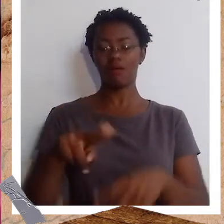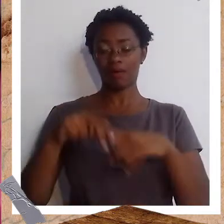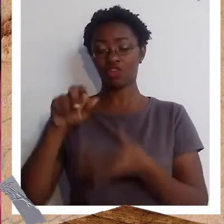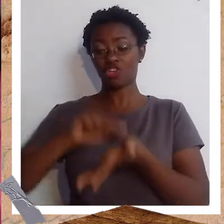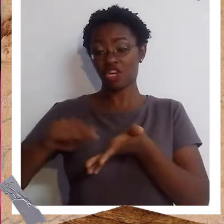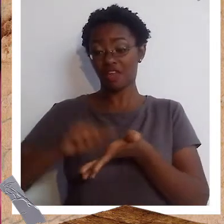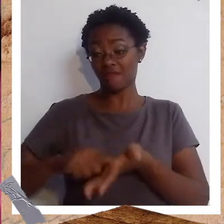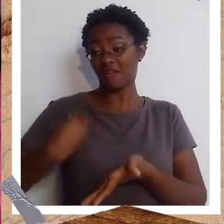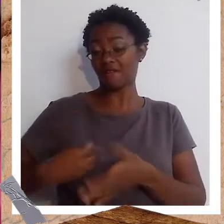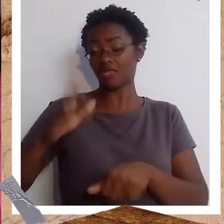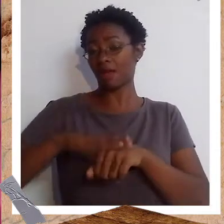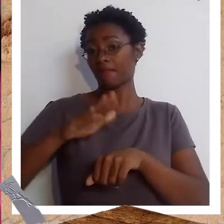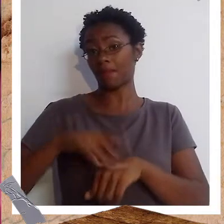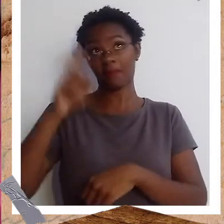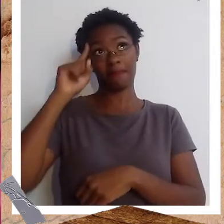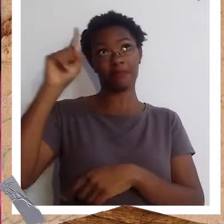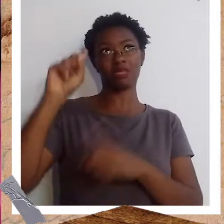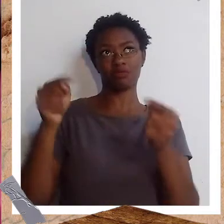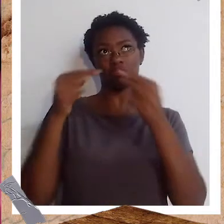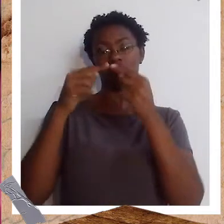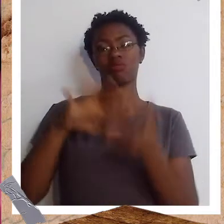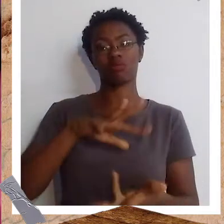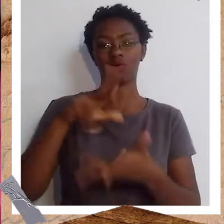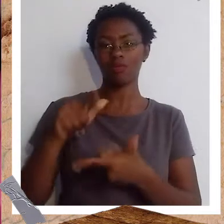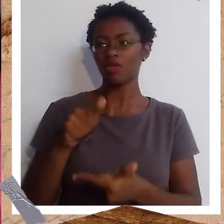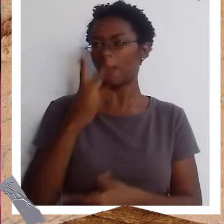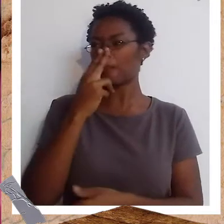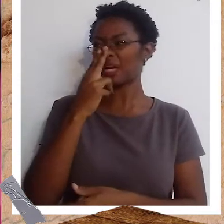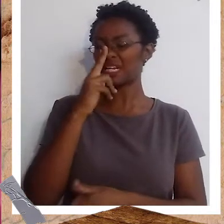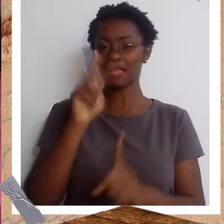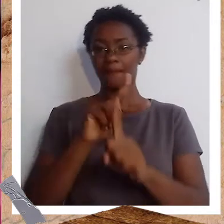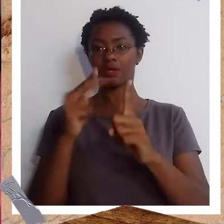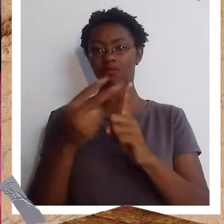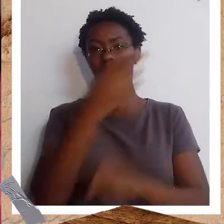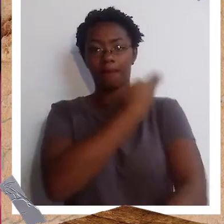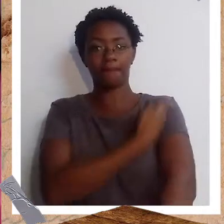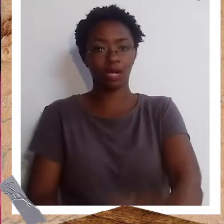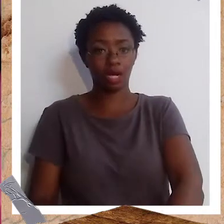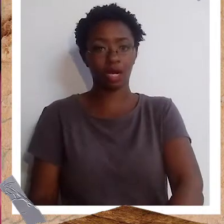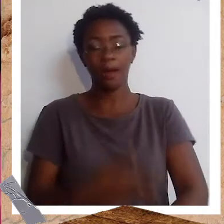si, pensar o mundo é uma prerrogativa que só cabe aos homens brancos, né. Mulheres negras nunca são